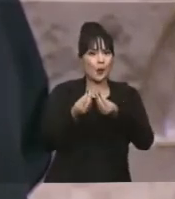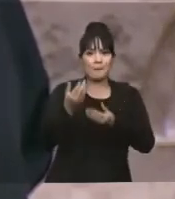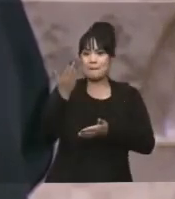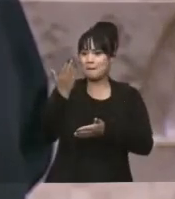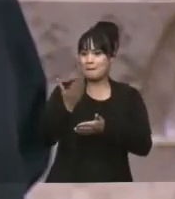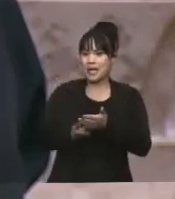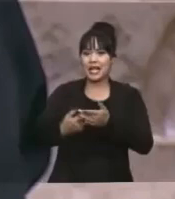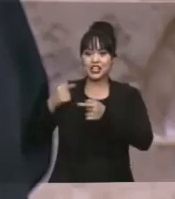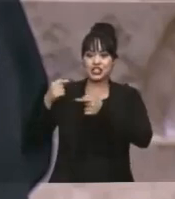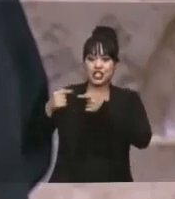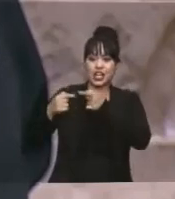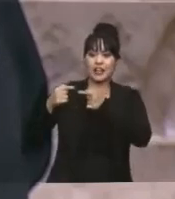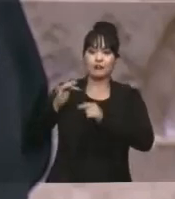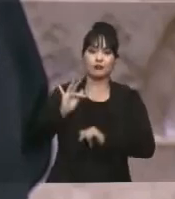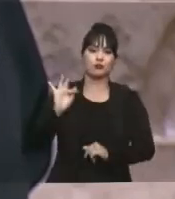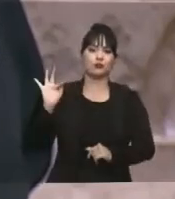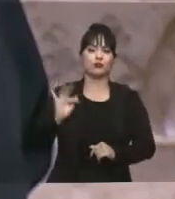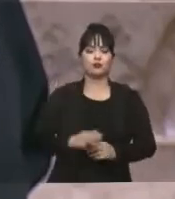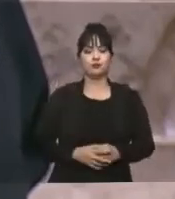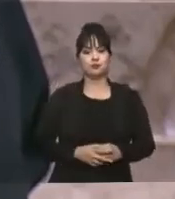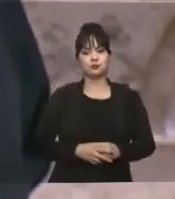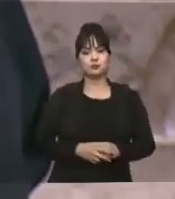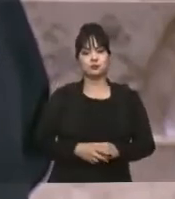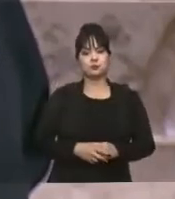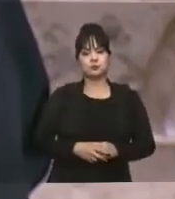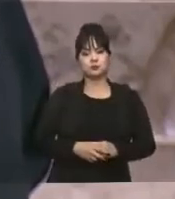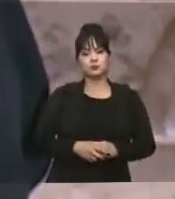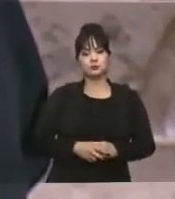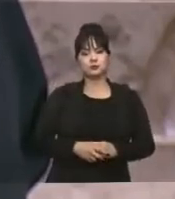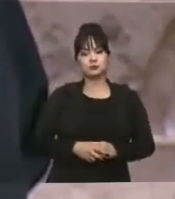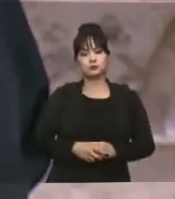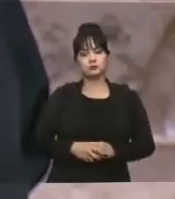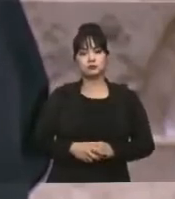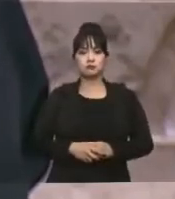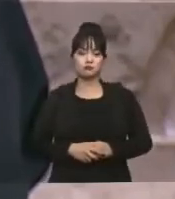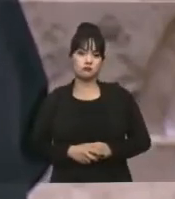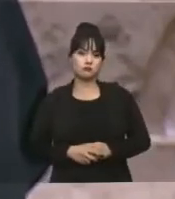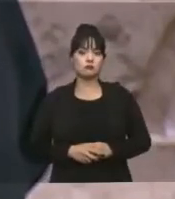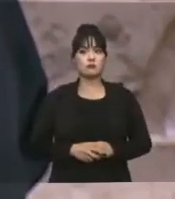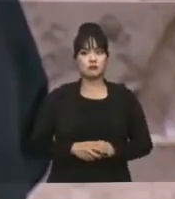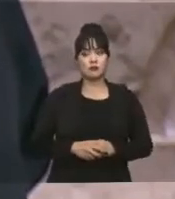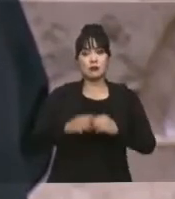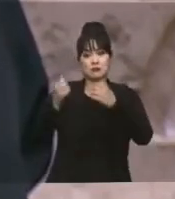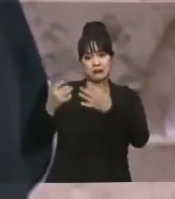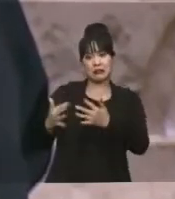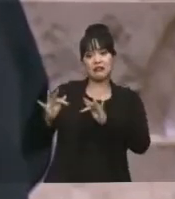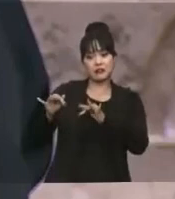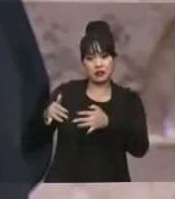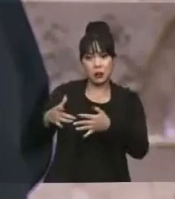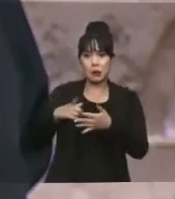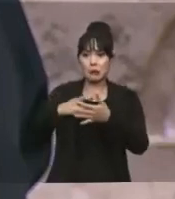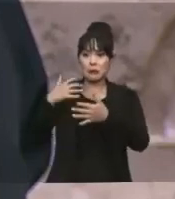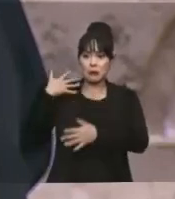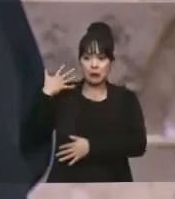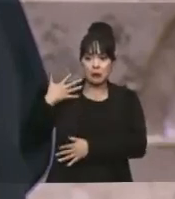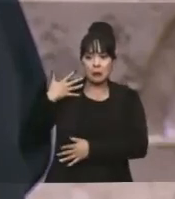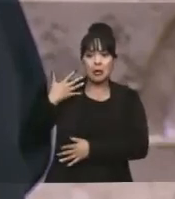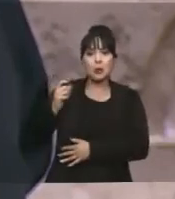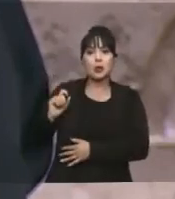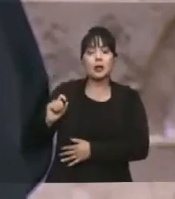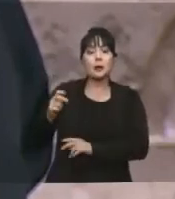para as gerações futuras. Ouso fazer esta final digressão